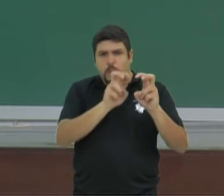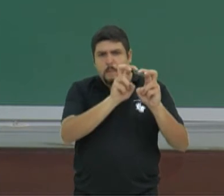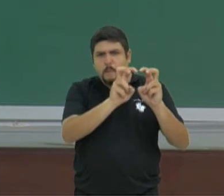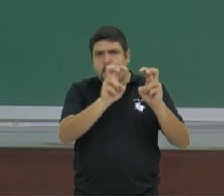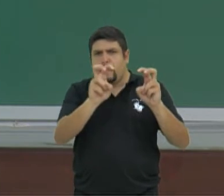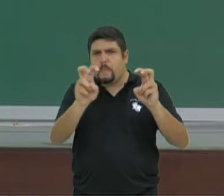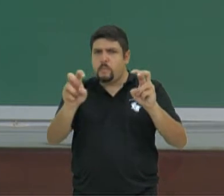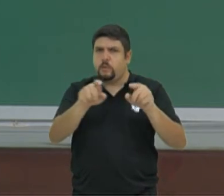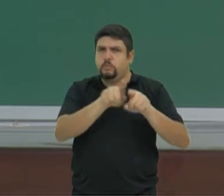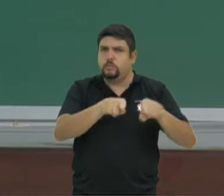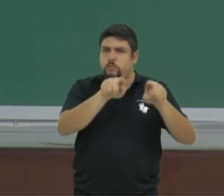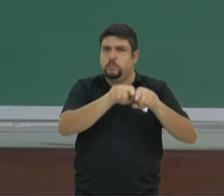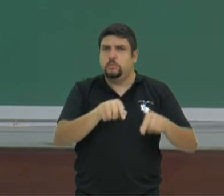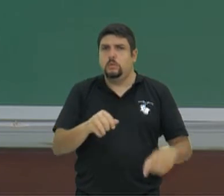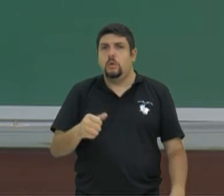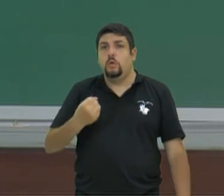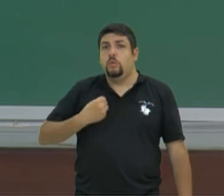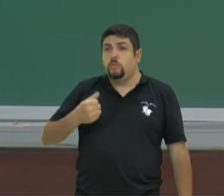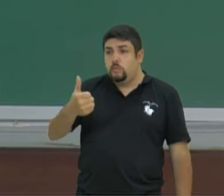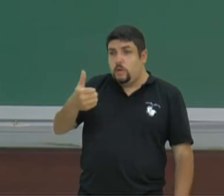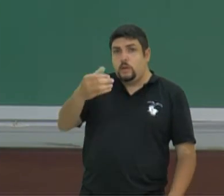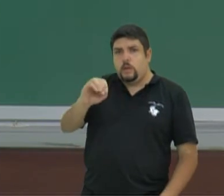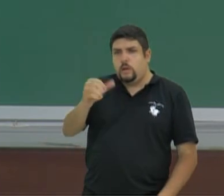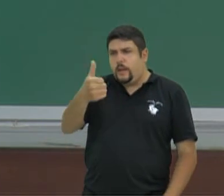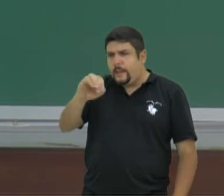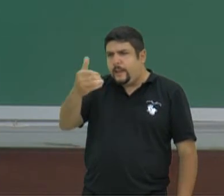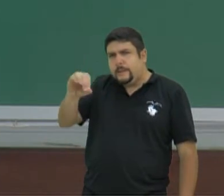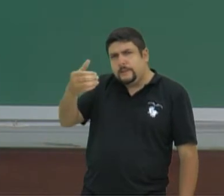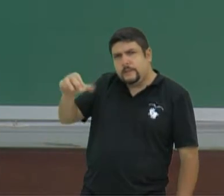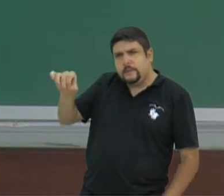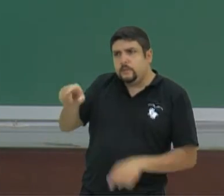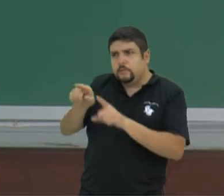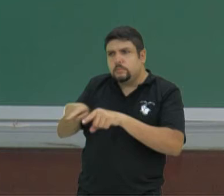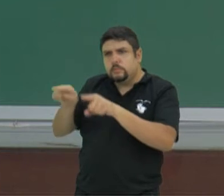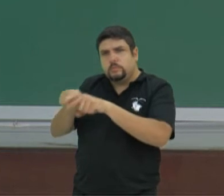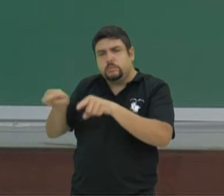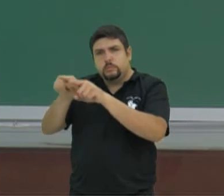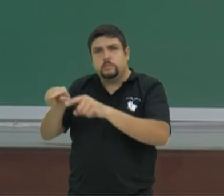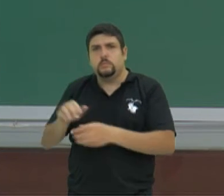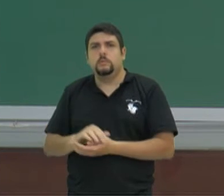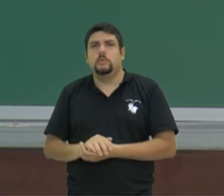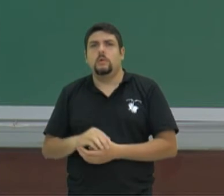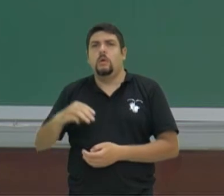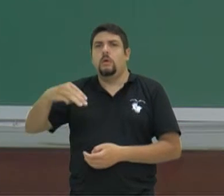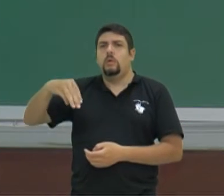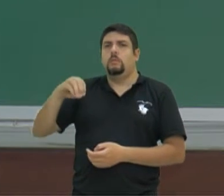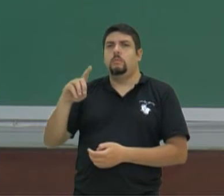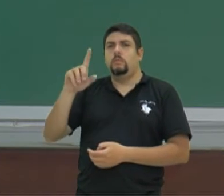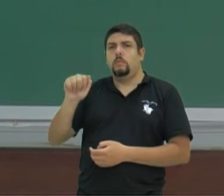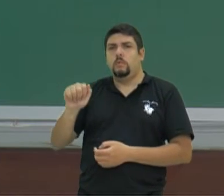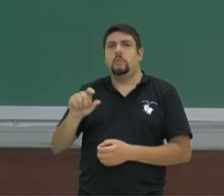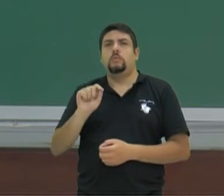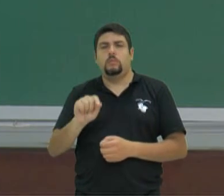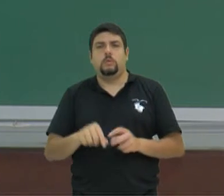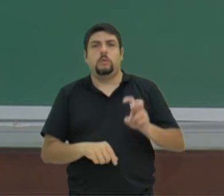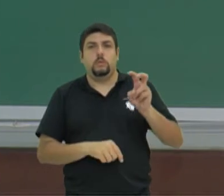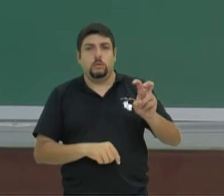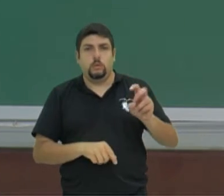que aparece 5 vezes também. Então, essa sequência ela é bimodal, né, e as modas são 5 e 10.